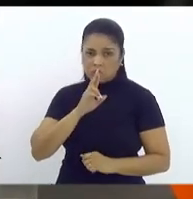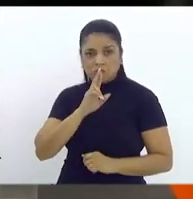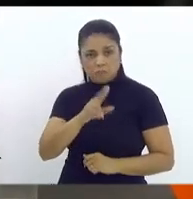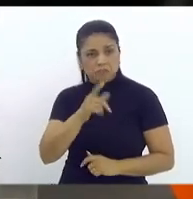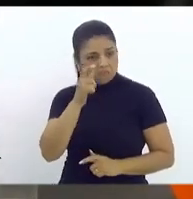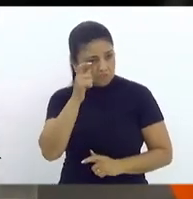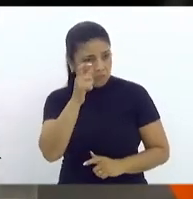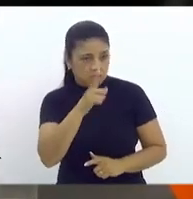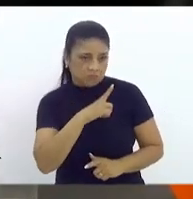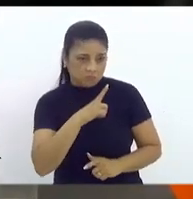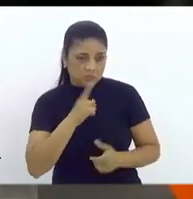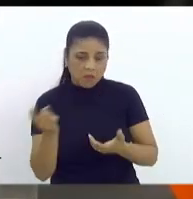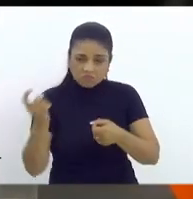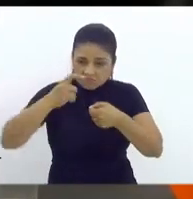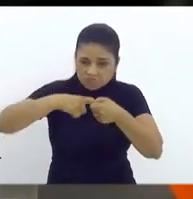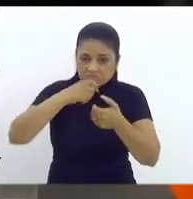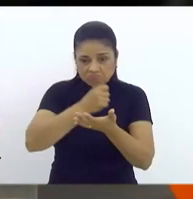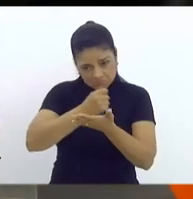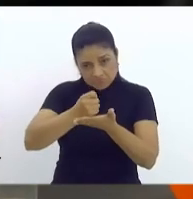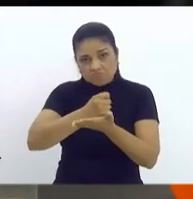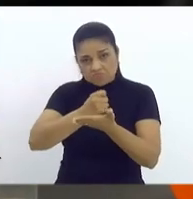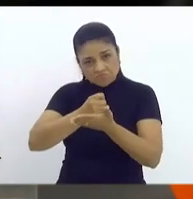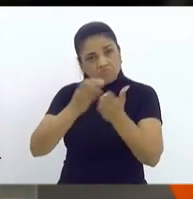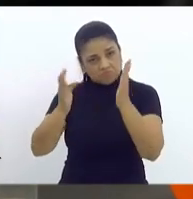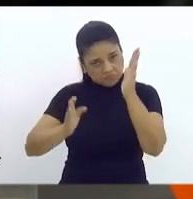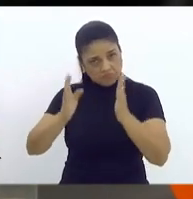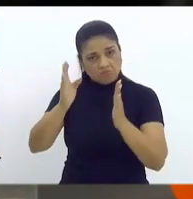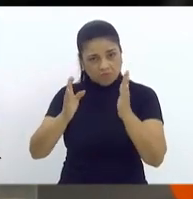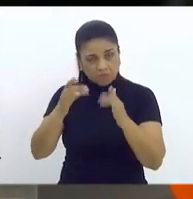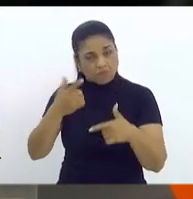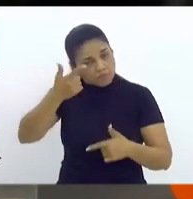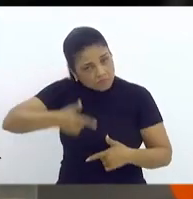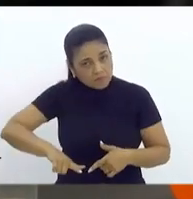interesse da renovação, que é normal.